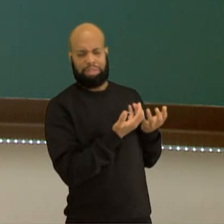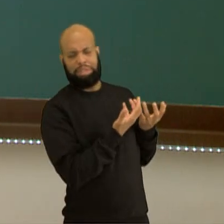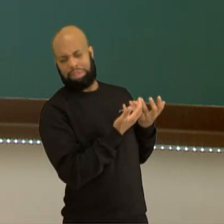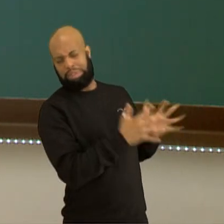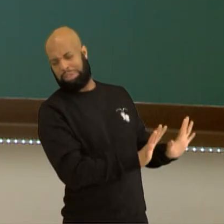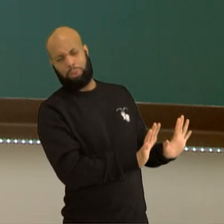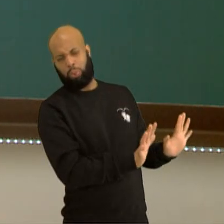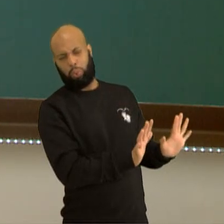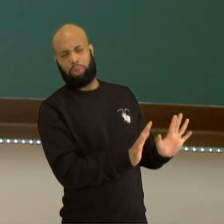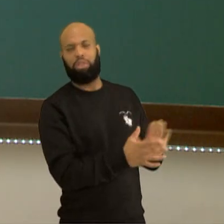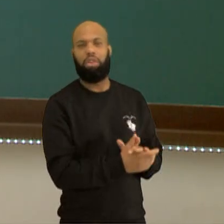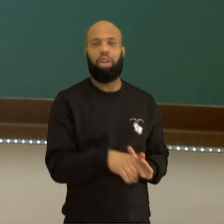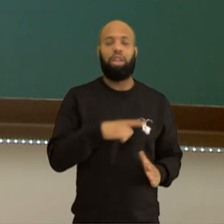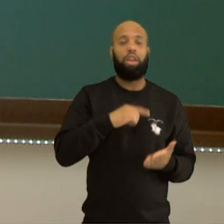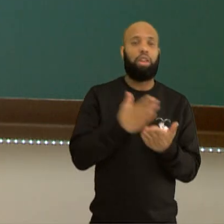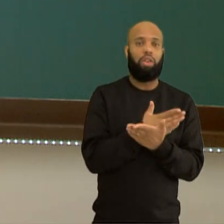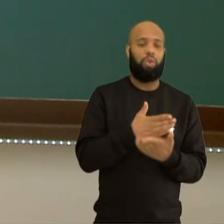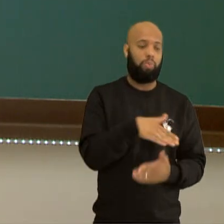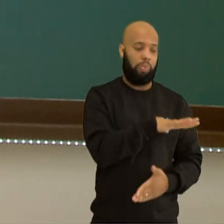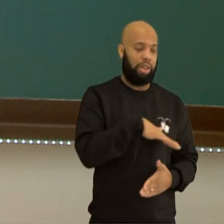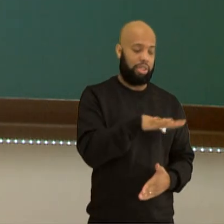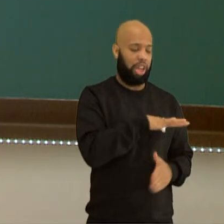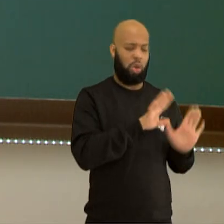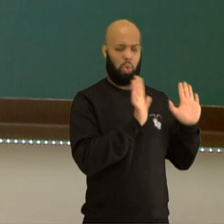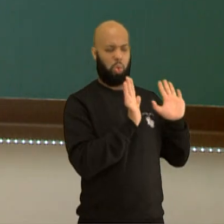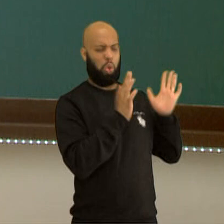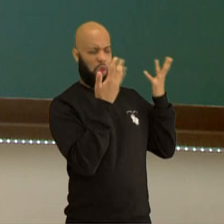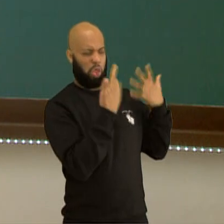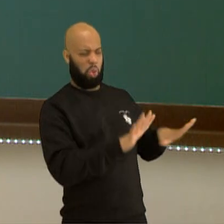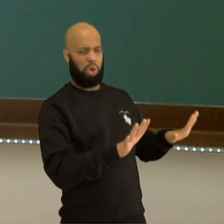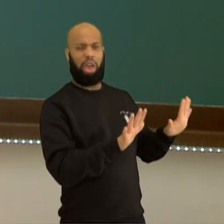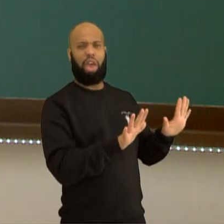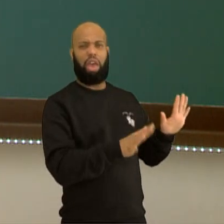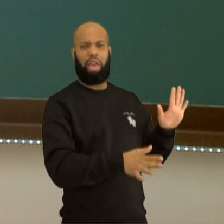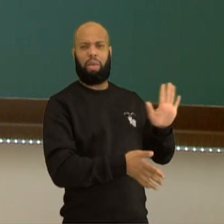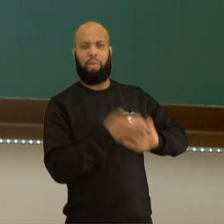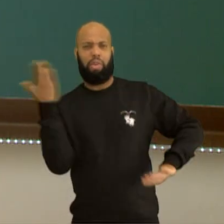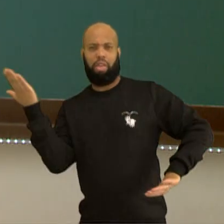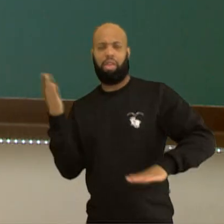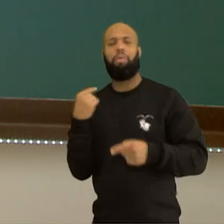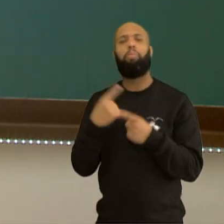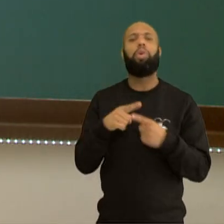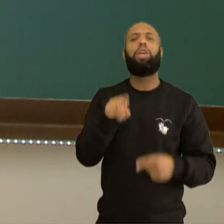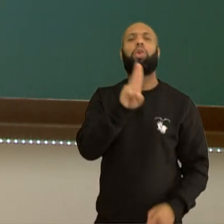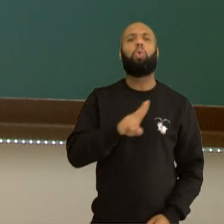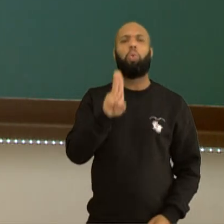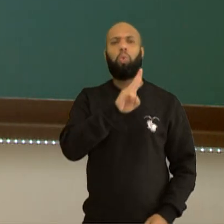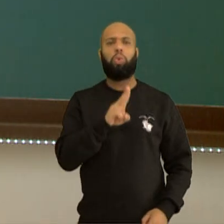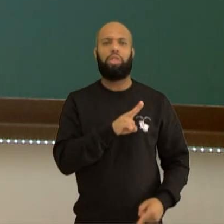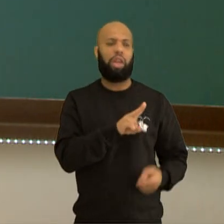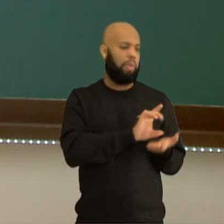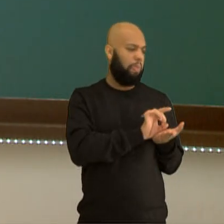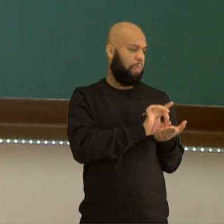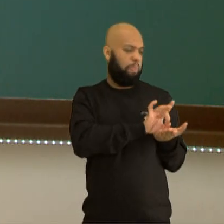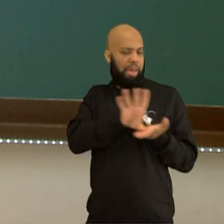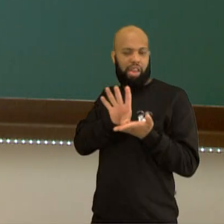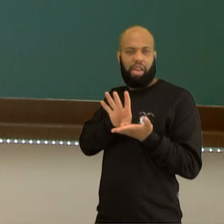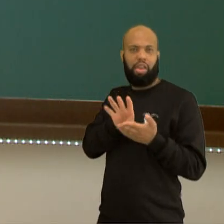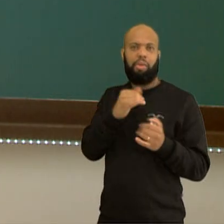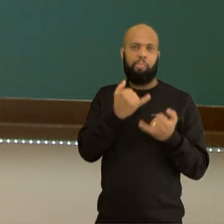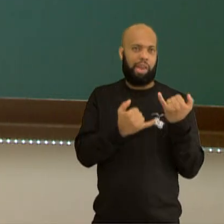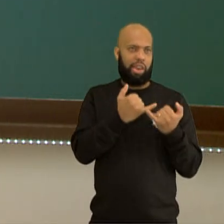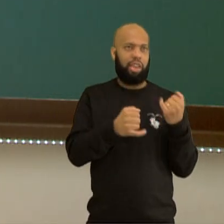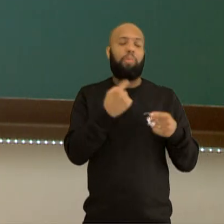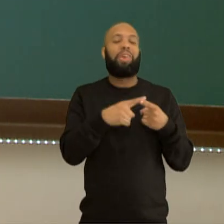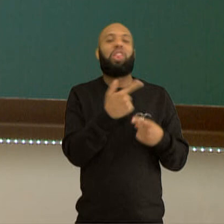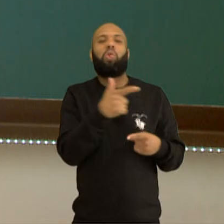repulsão, ou seja, algumas áreas expulsam pessoas. Por que usamos esse termo, expulsam? Porque ali não tem